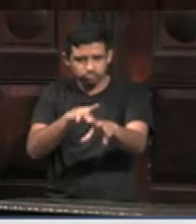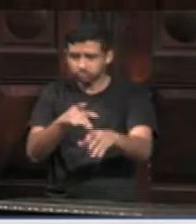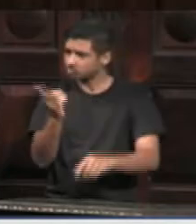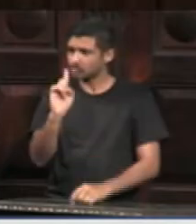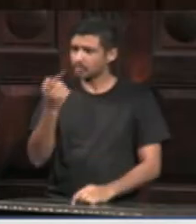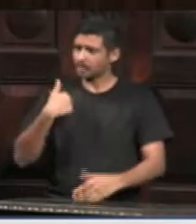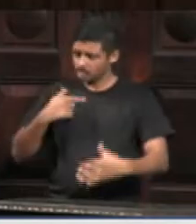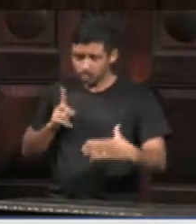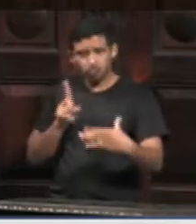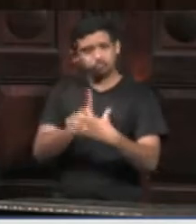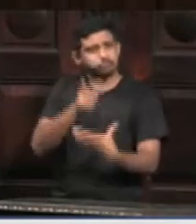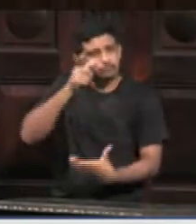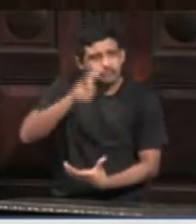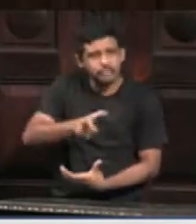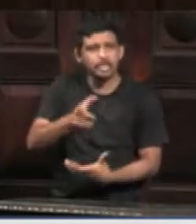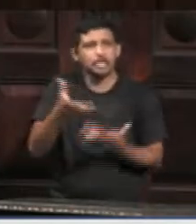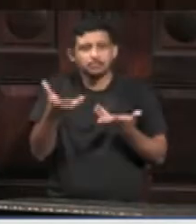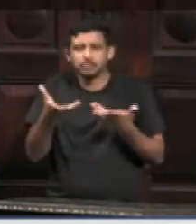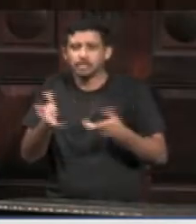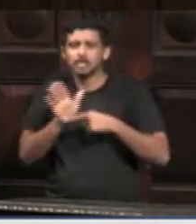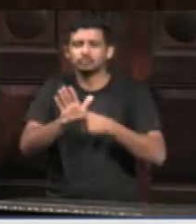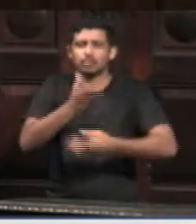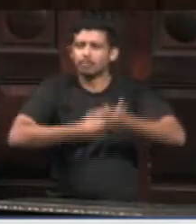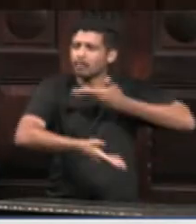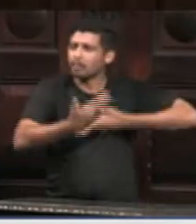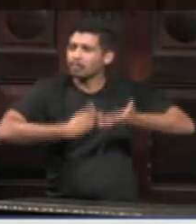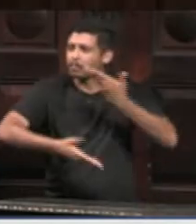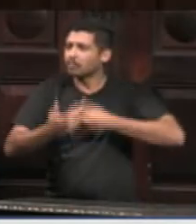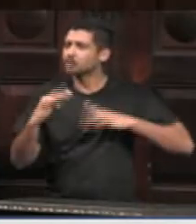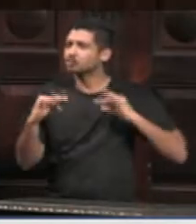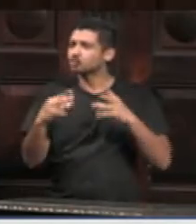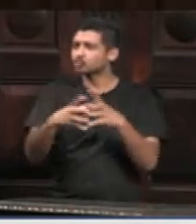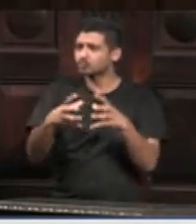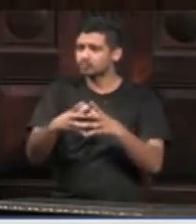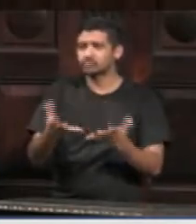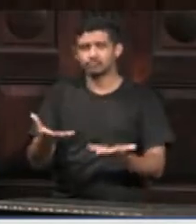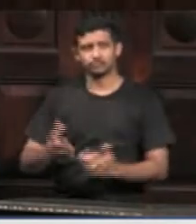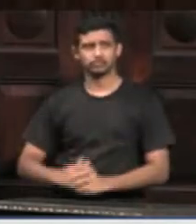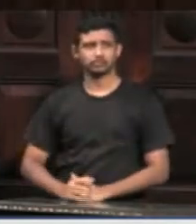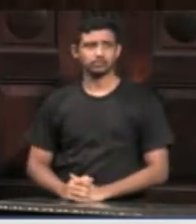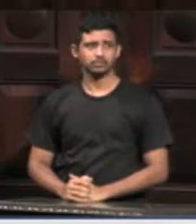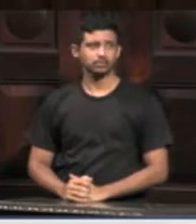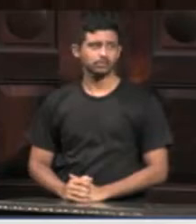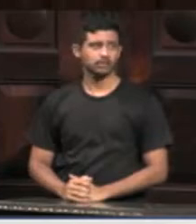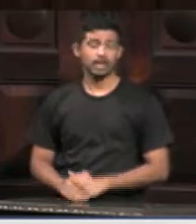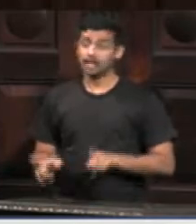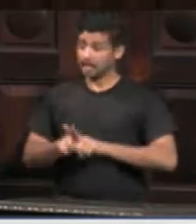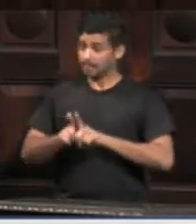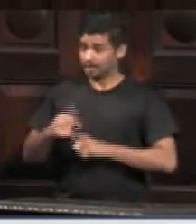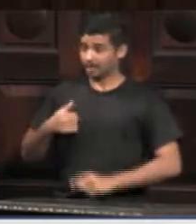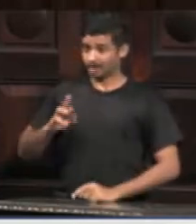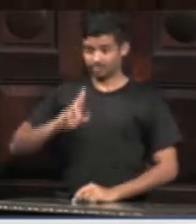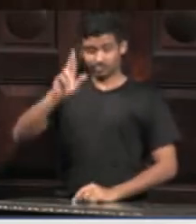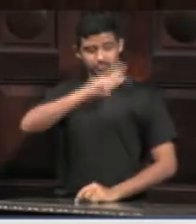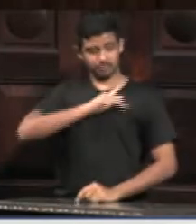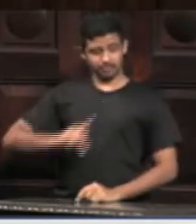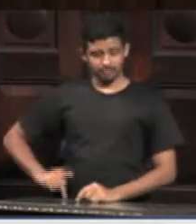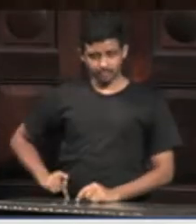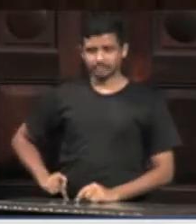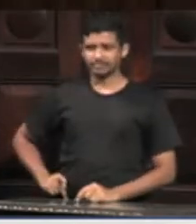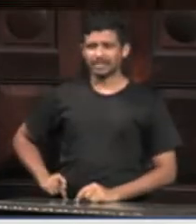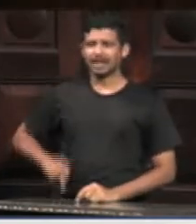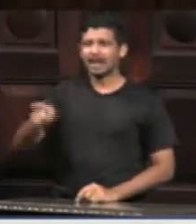que me interessava. Participei de outras comissões, presidi inclusive uma comissão parlamentar de